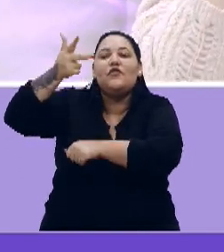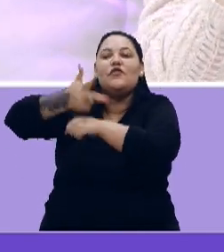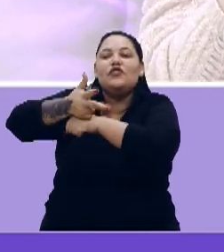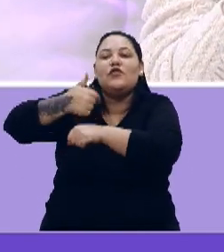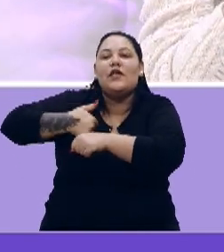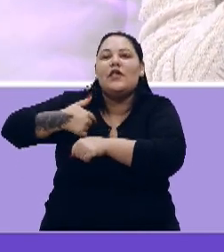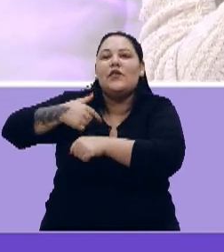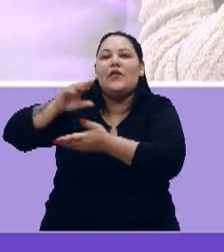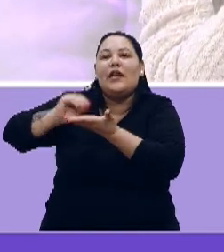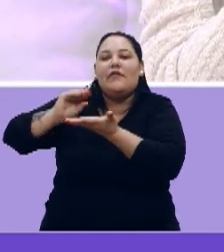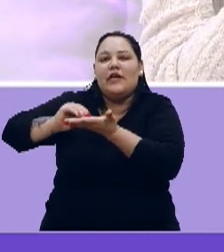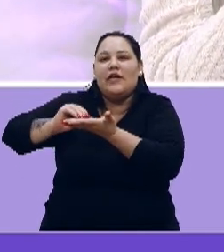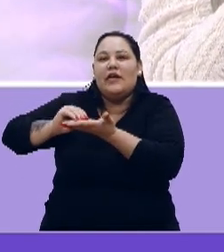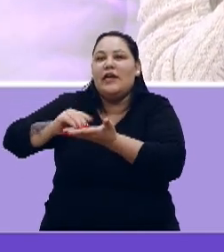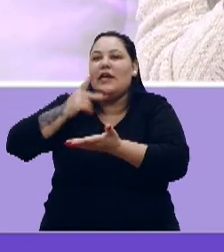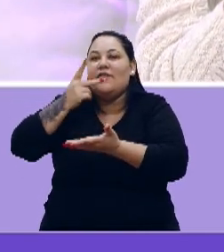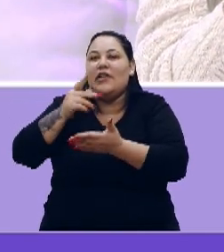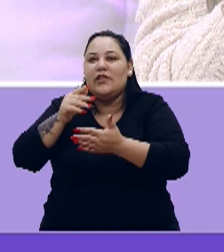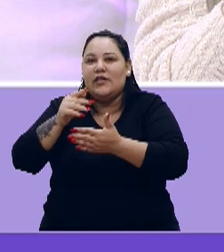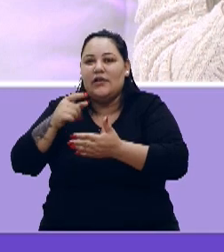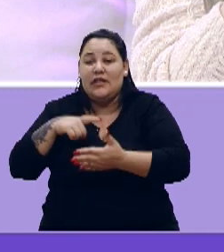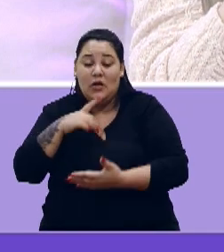final, estou com medo dos comentários.